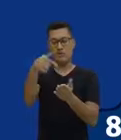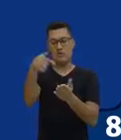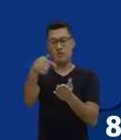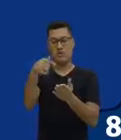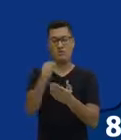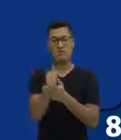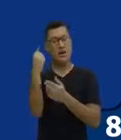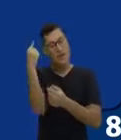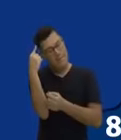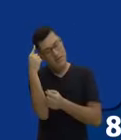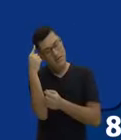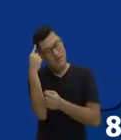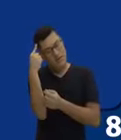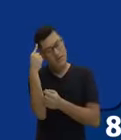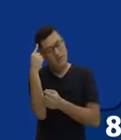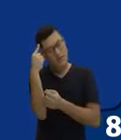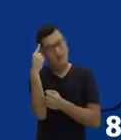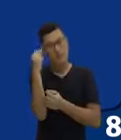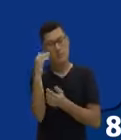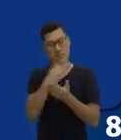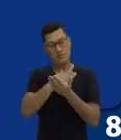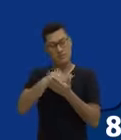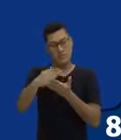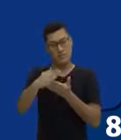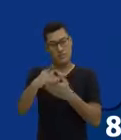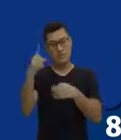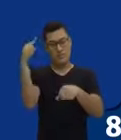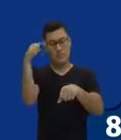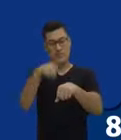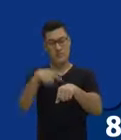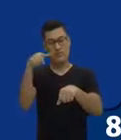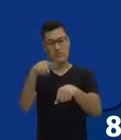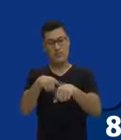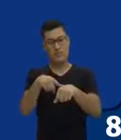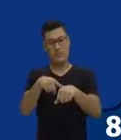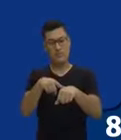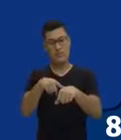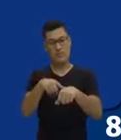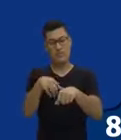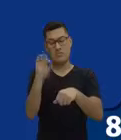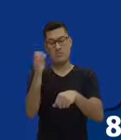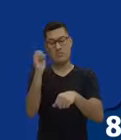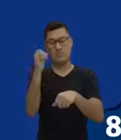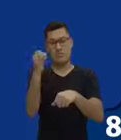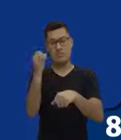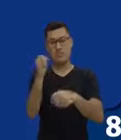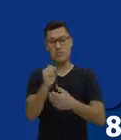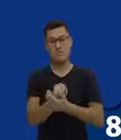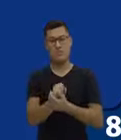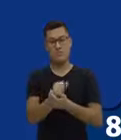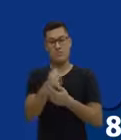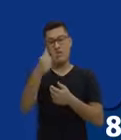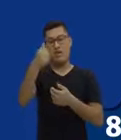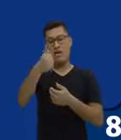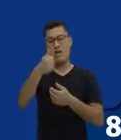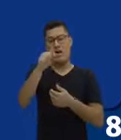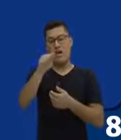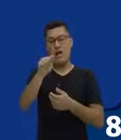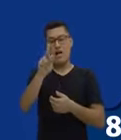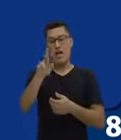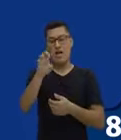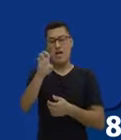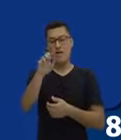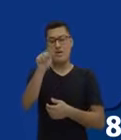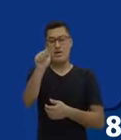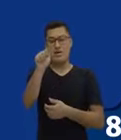mesma coisa, olha lá. A ideia inicial, né, o tempo zero, isso. Vamos considerar o tempo. É, no caso, a gente vai considerar a área zero, né? A área zero é 400. Não, a